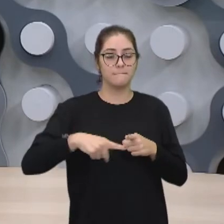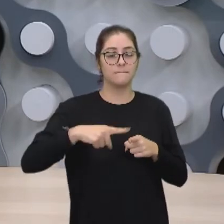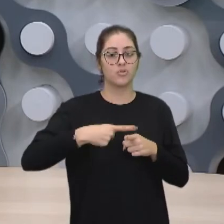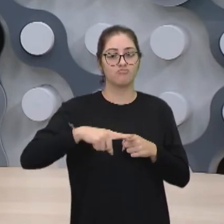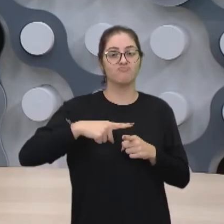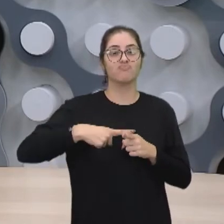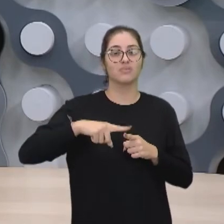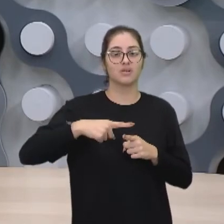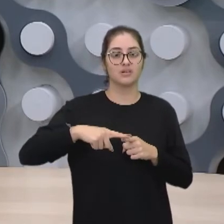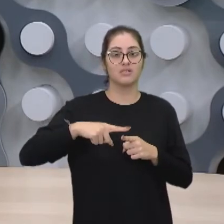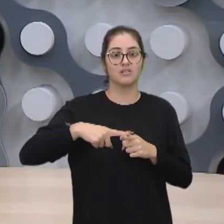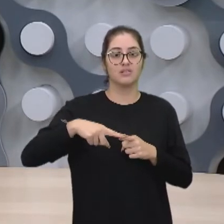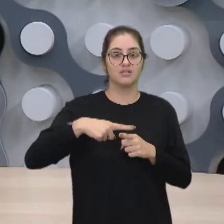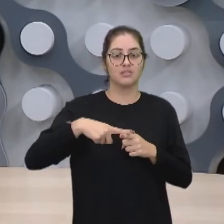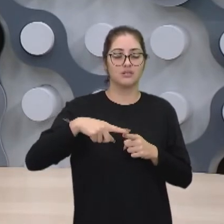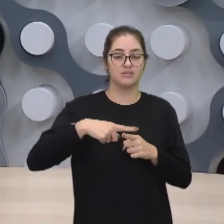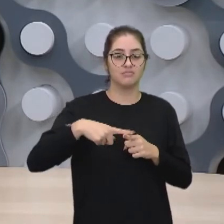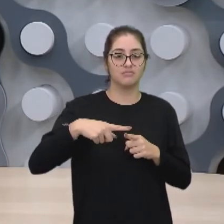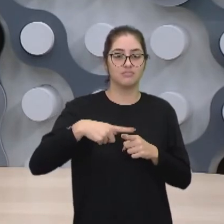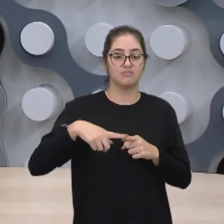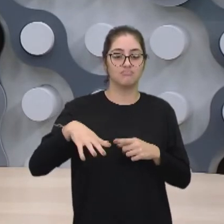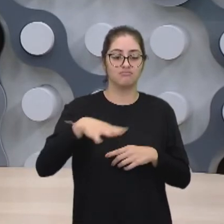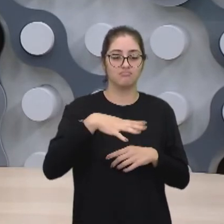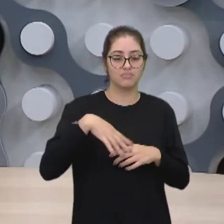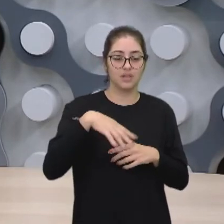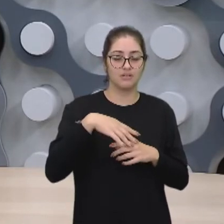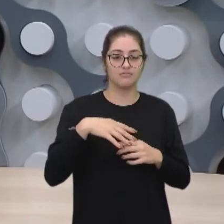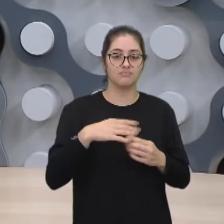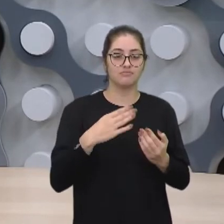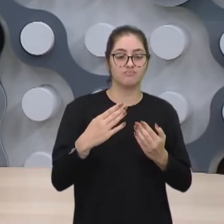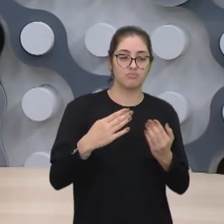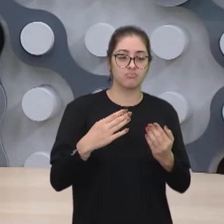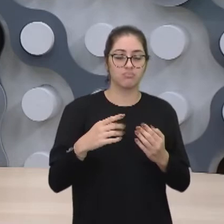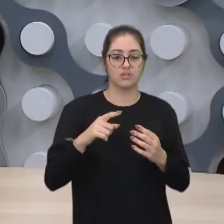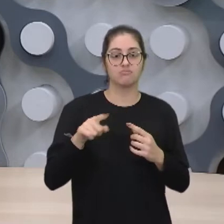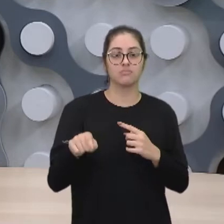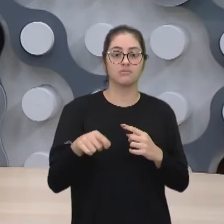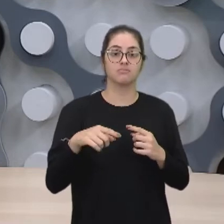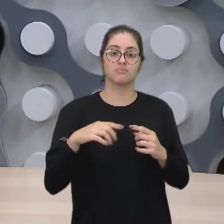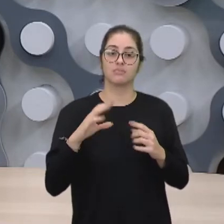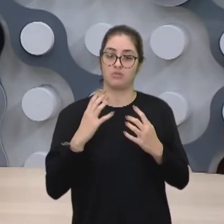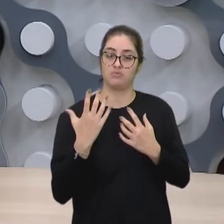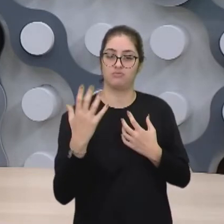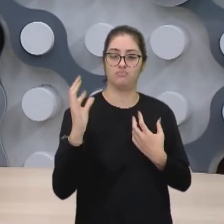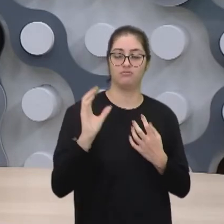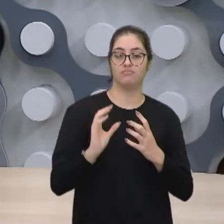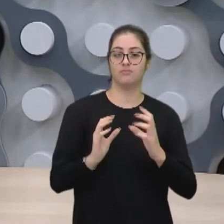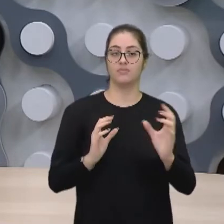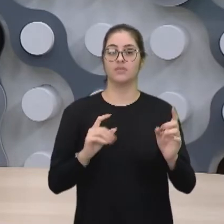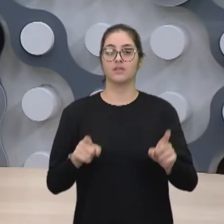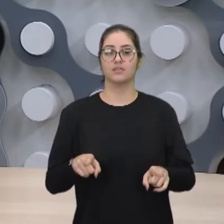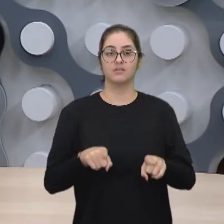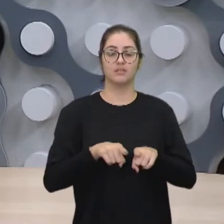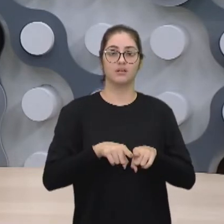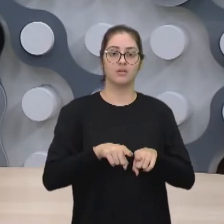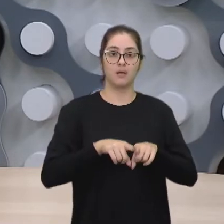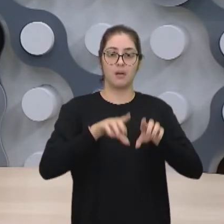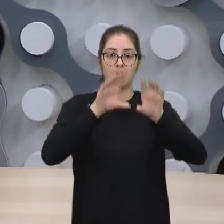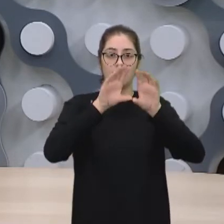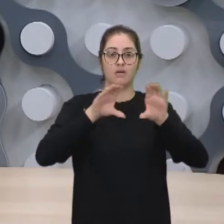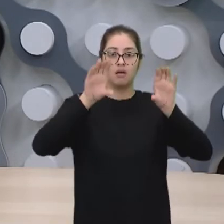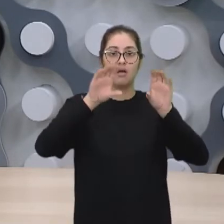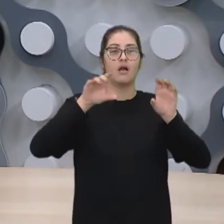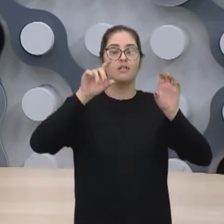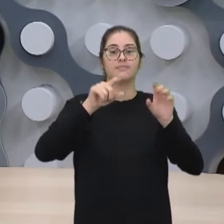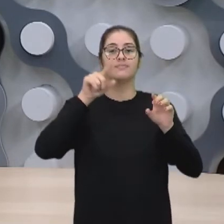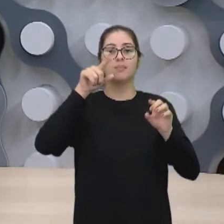aí na nossa relação com a natureza. Poluição atmosférica também, né? O ser humano já faz há muito tempo,